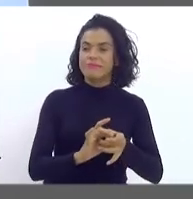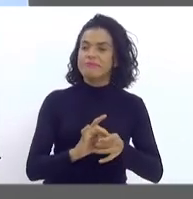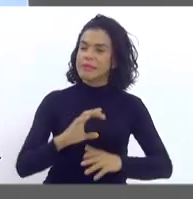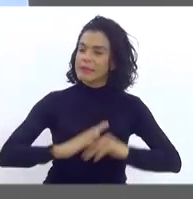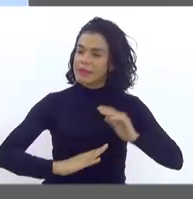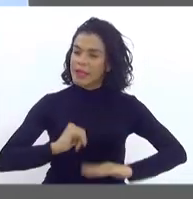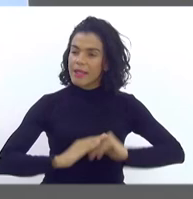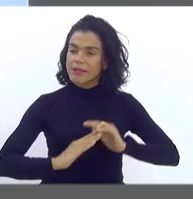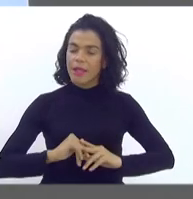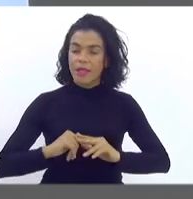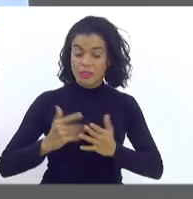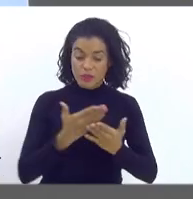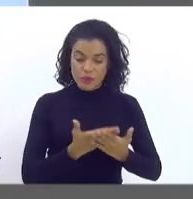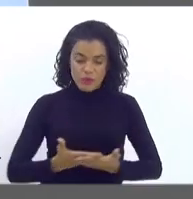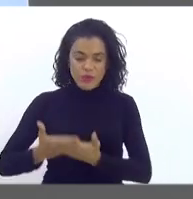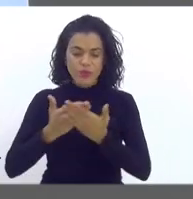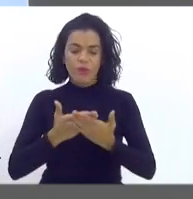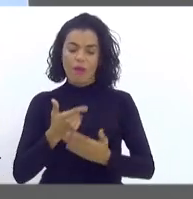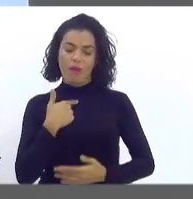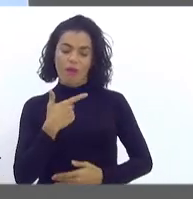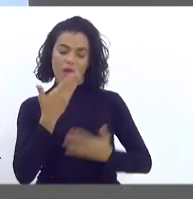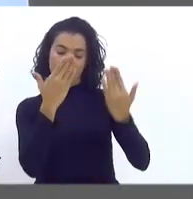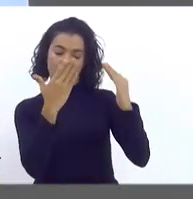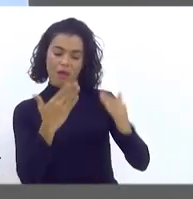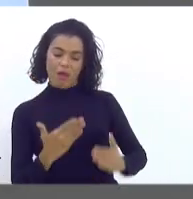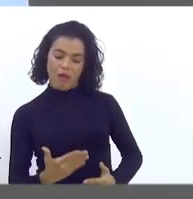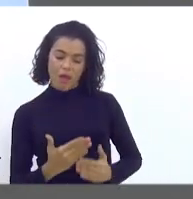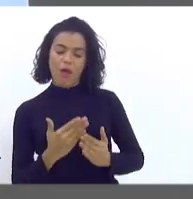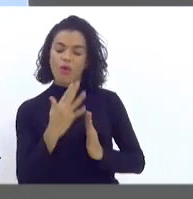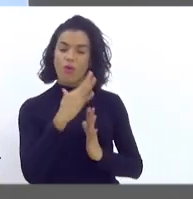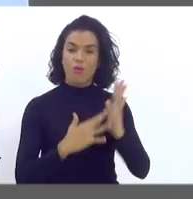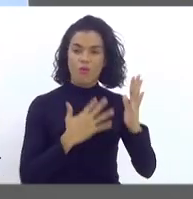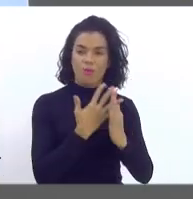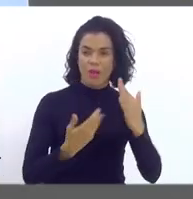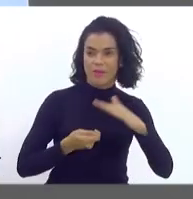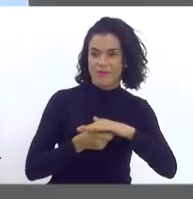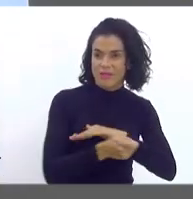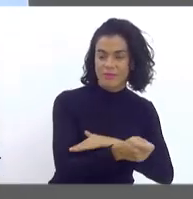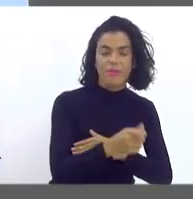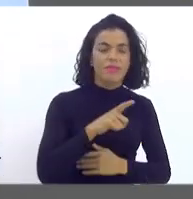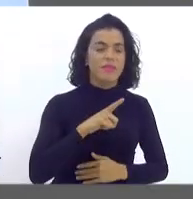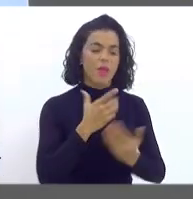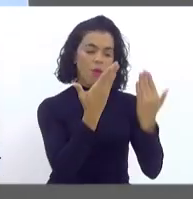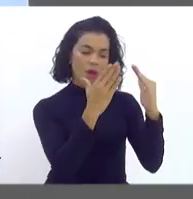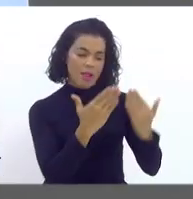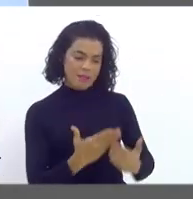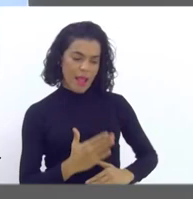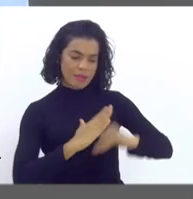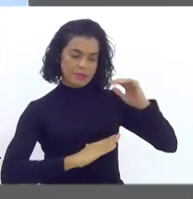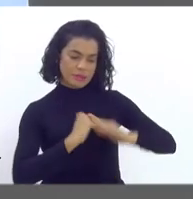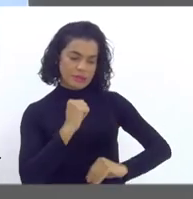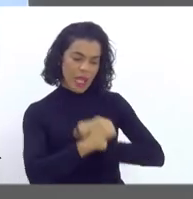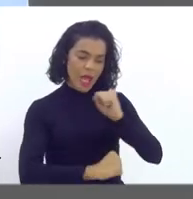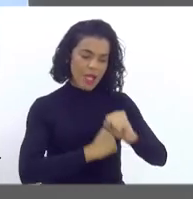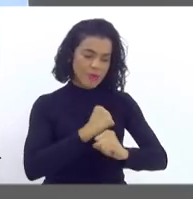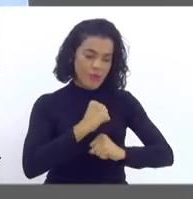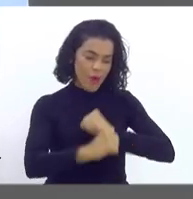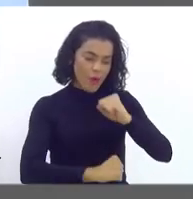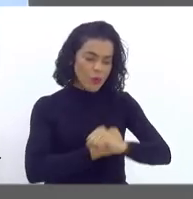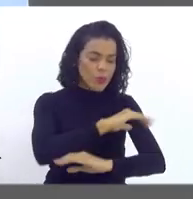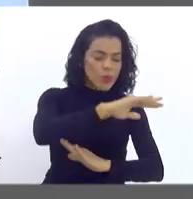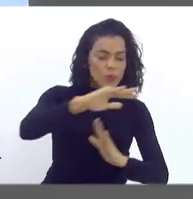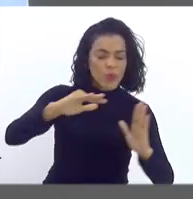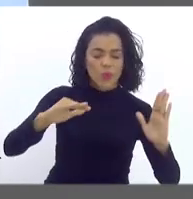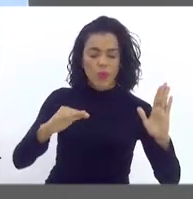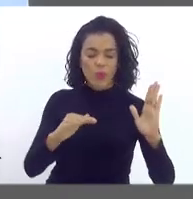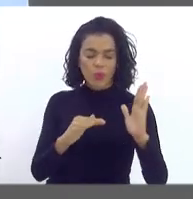base nesses estudos anuais, a gente faz todo o nosso plano de investimento. Então, existe uma análise técnica anual de todo o sistema